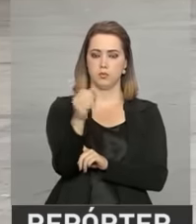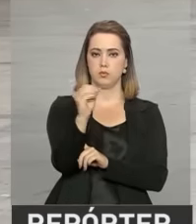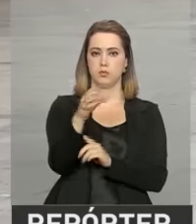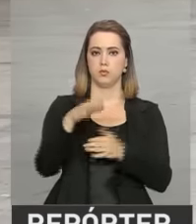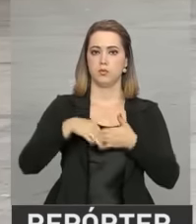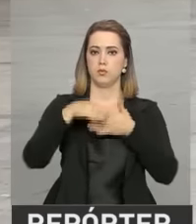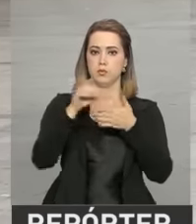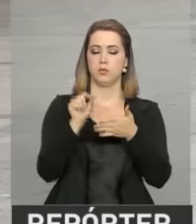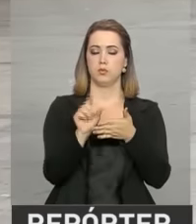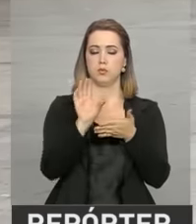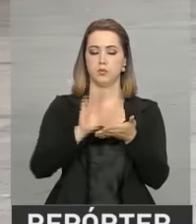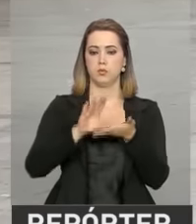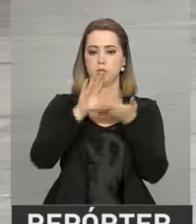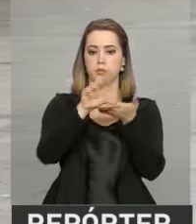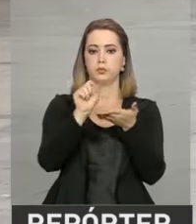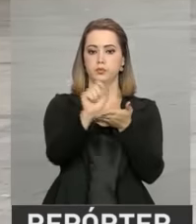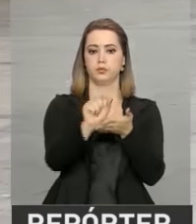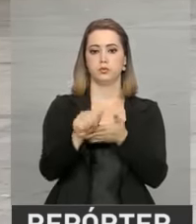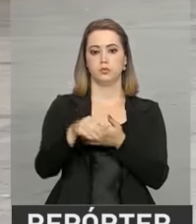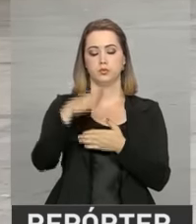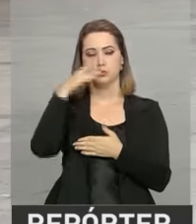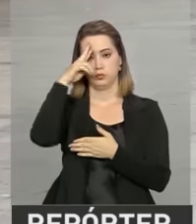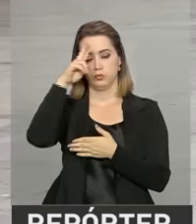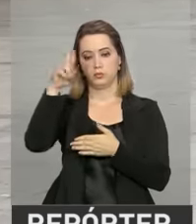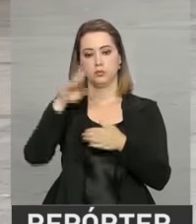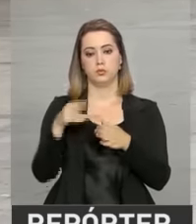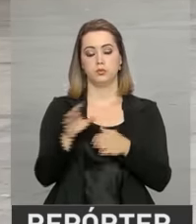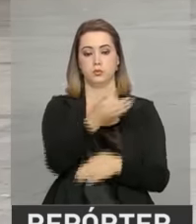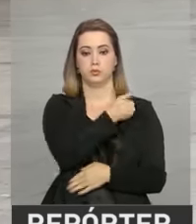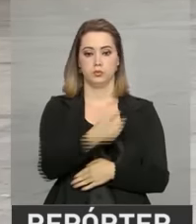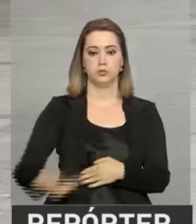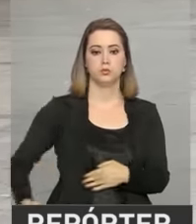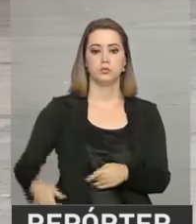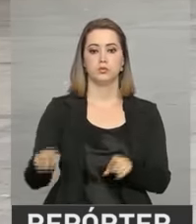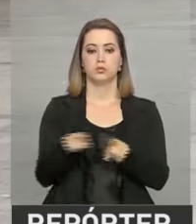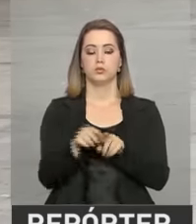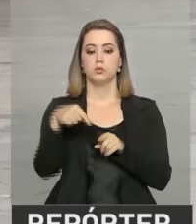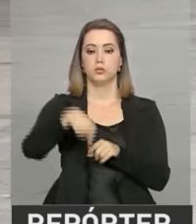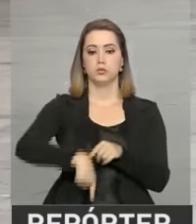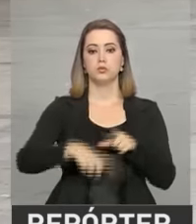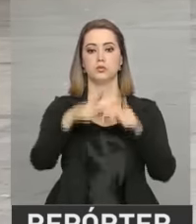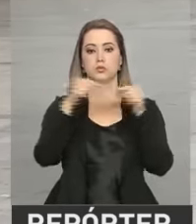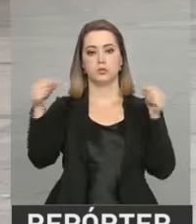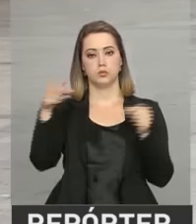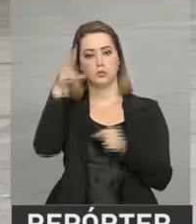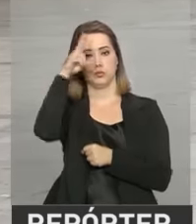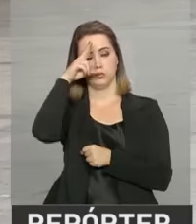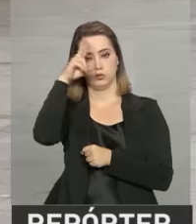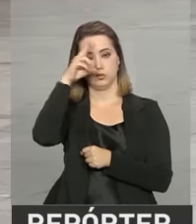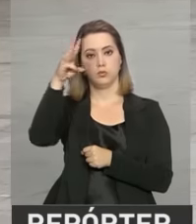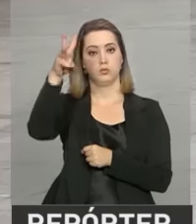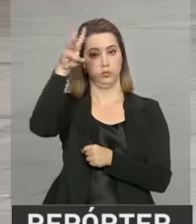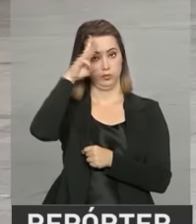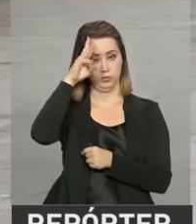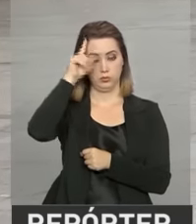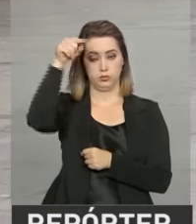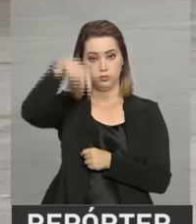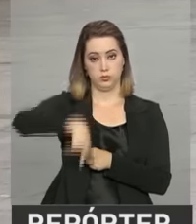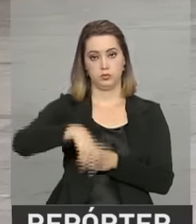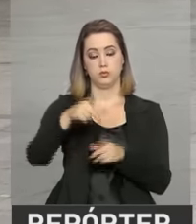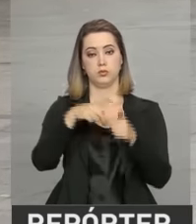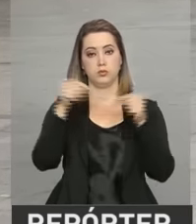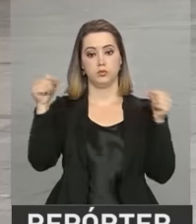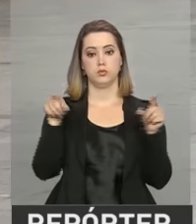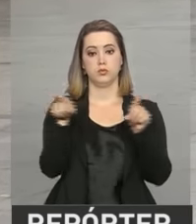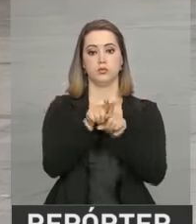da CPLP, dos chefes de Estado e de governo da CPLP, que acontece aqui em Brasília, nesta segunda e terça-feira. O primeiro compromisso, viu, Zé